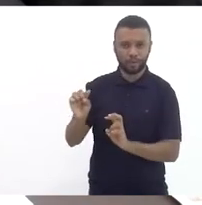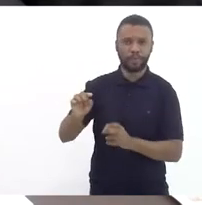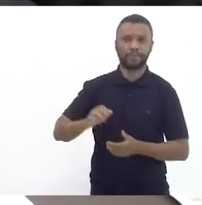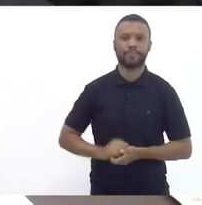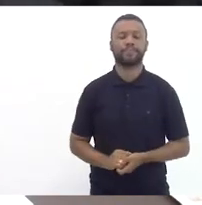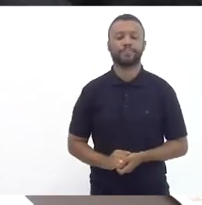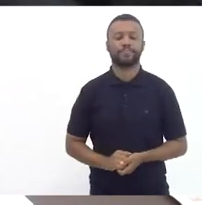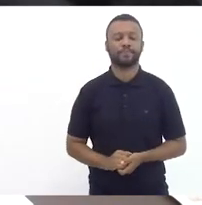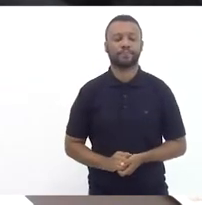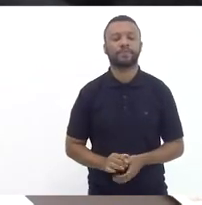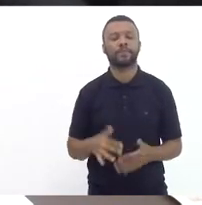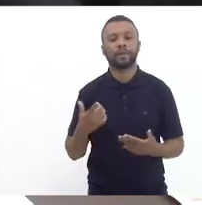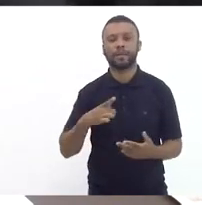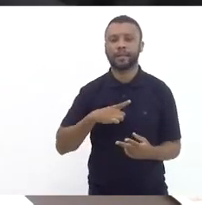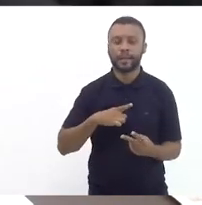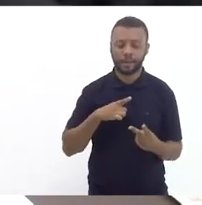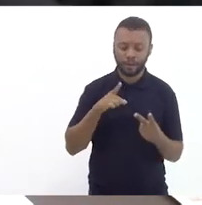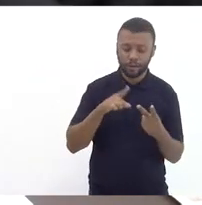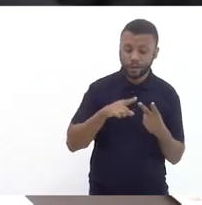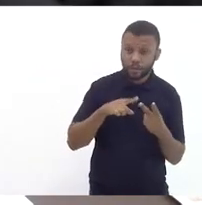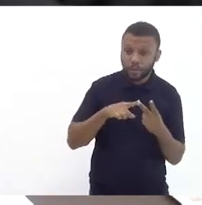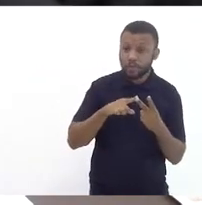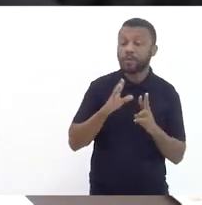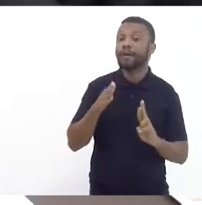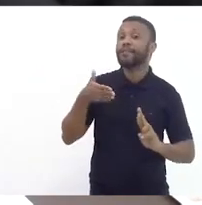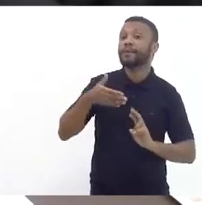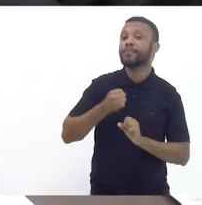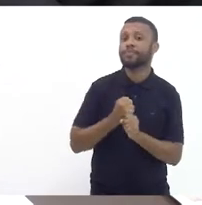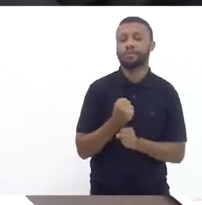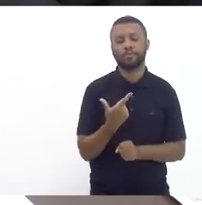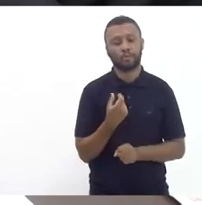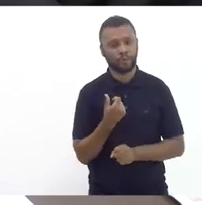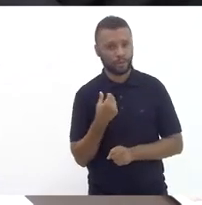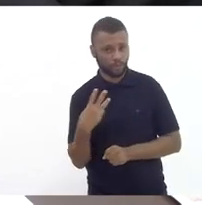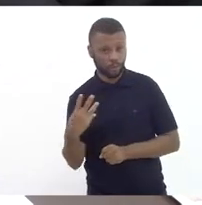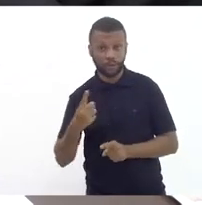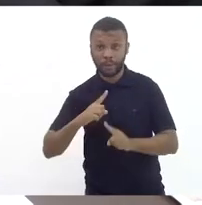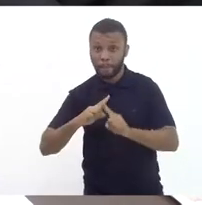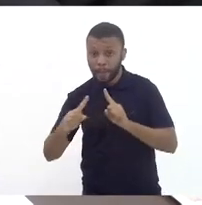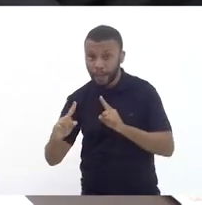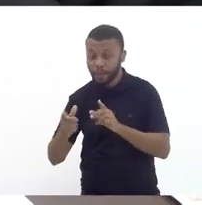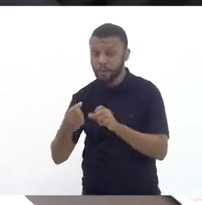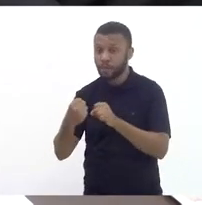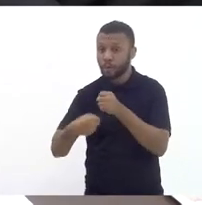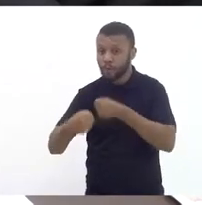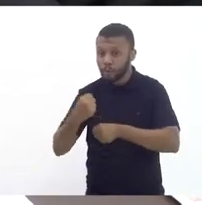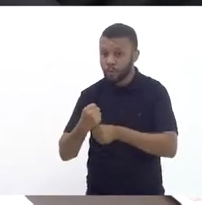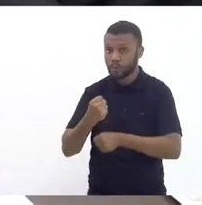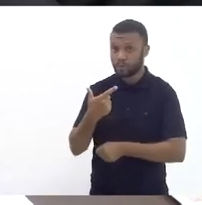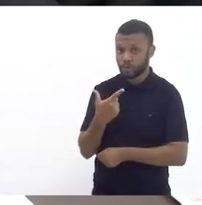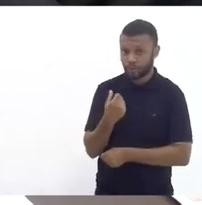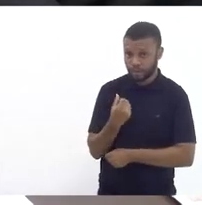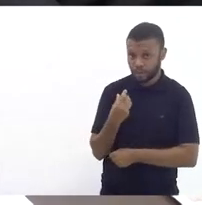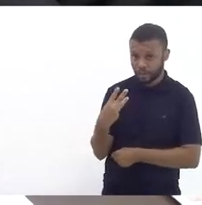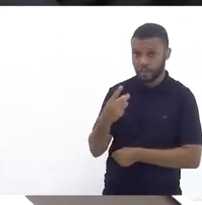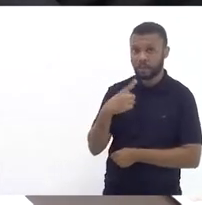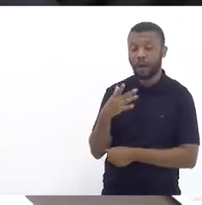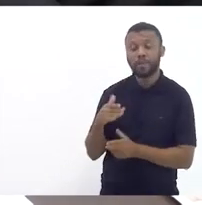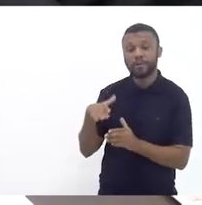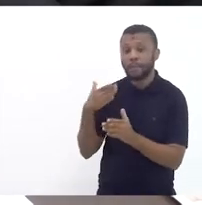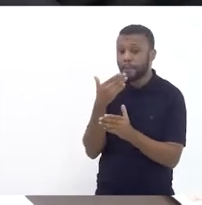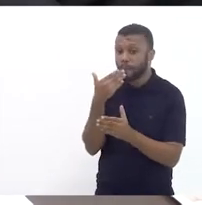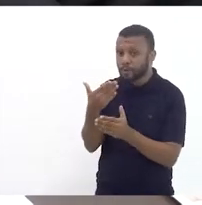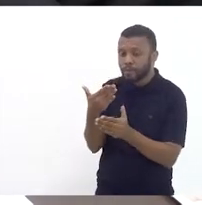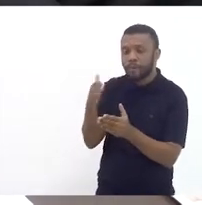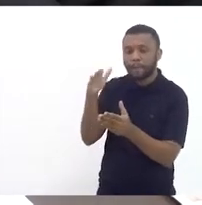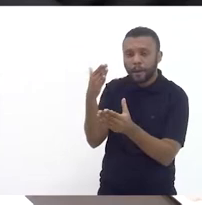Então, como teve o segundo termo aditivo em 2014, mas já em 2013, nós abrimos um processo para acompanhar os investimentos